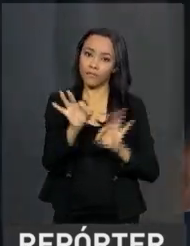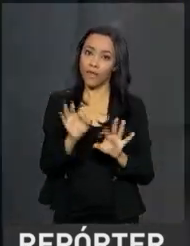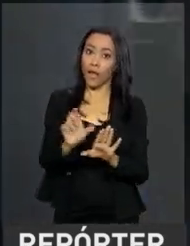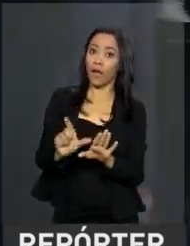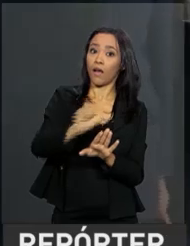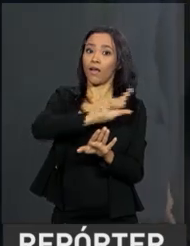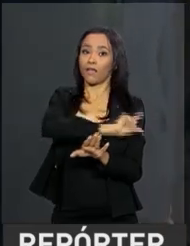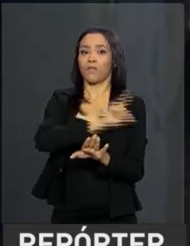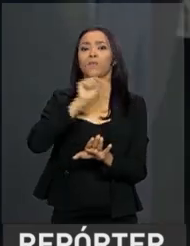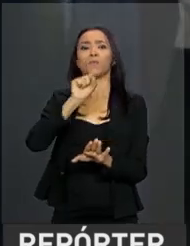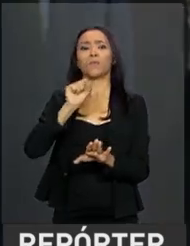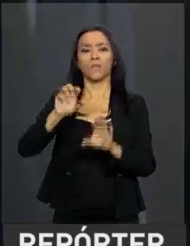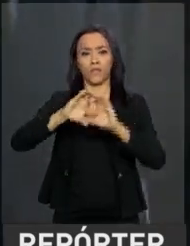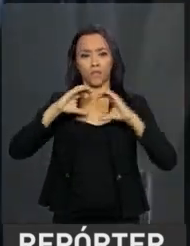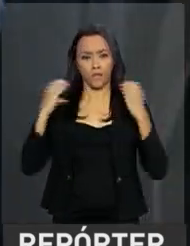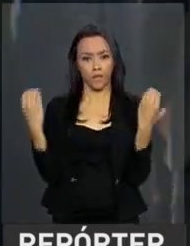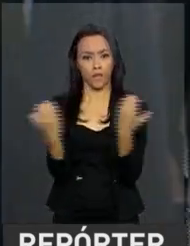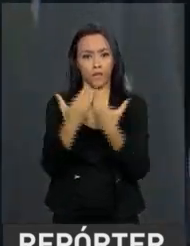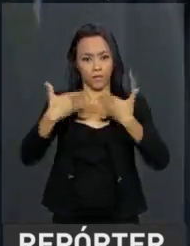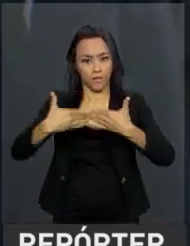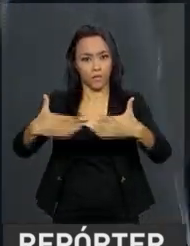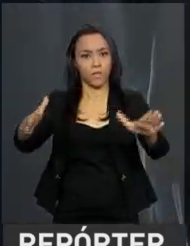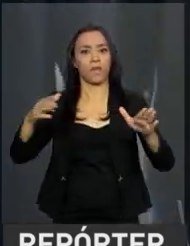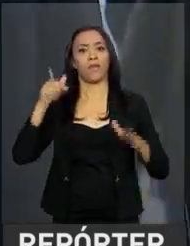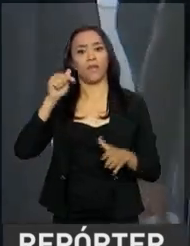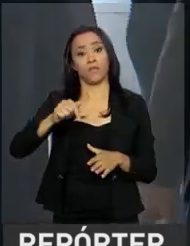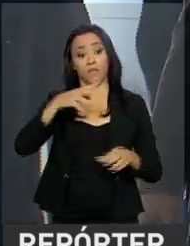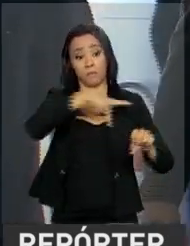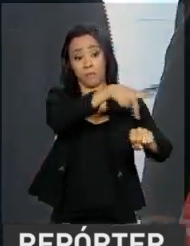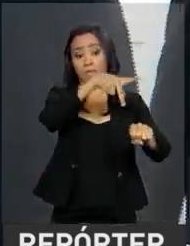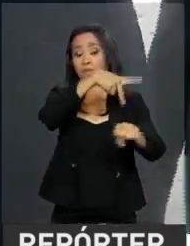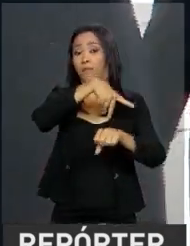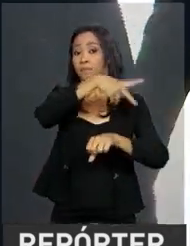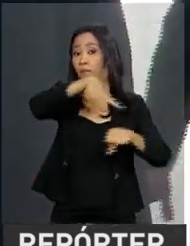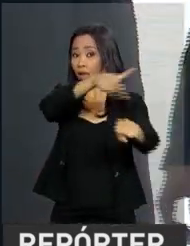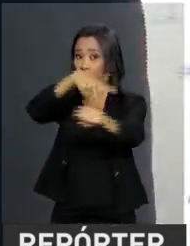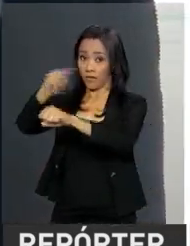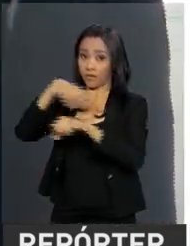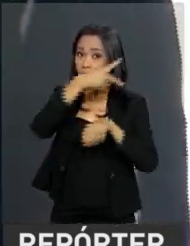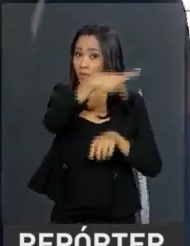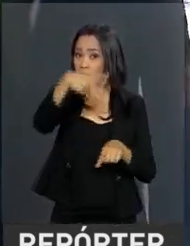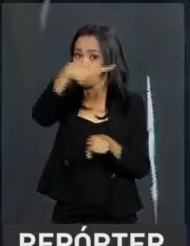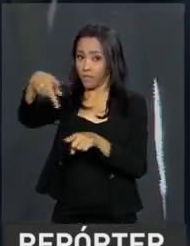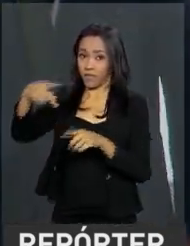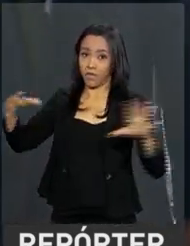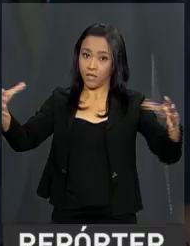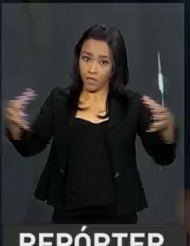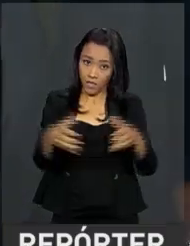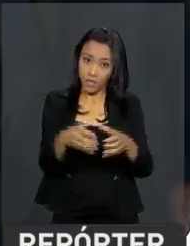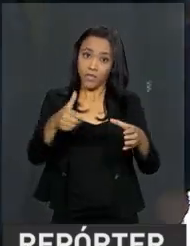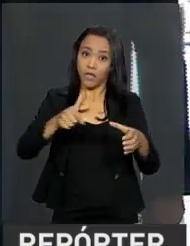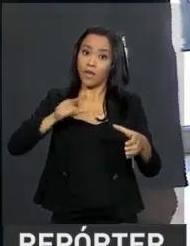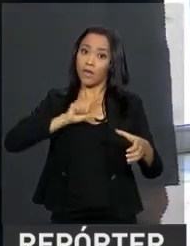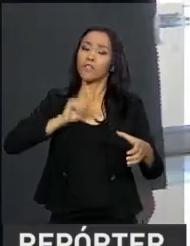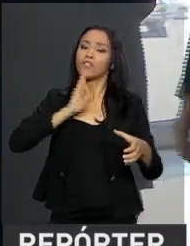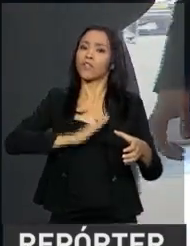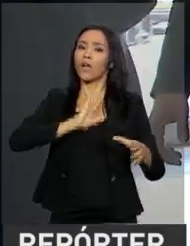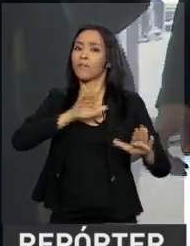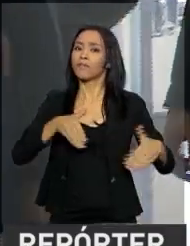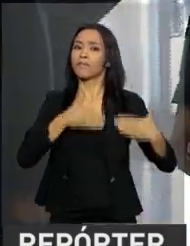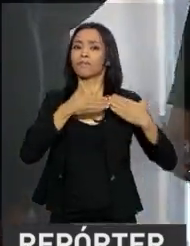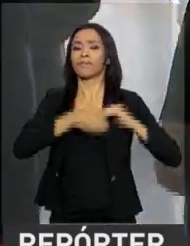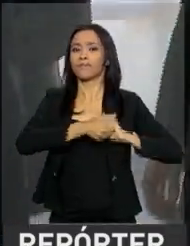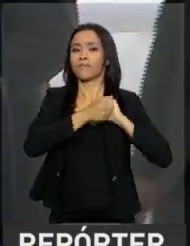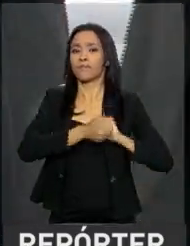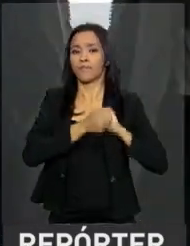antes do início da conferência dos chefes de Estado e de Governo da CPLP. Como eu falei antes, o presidente já havia recebido o